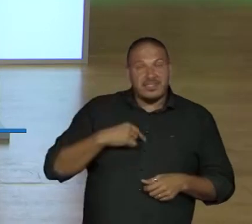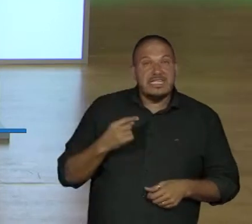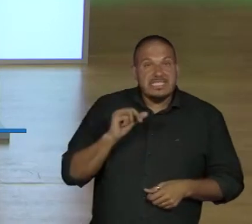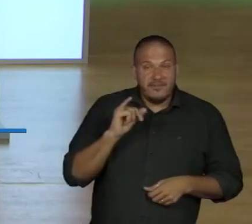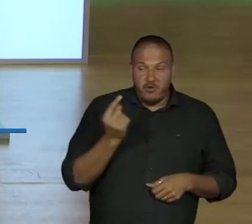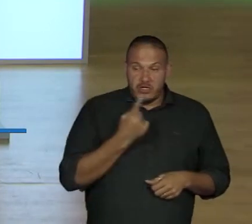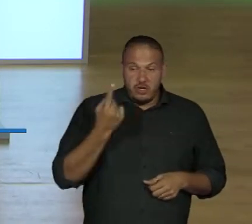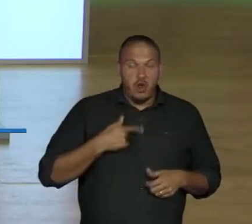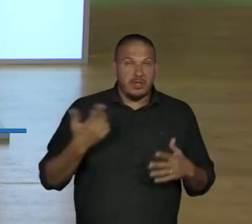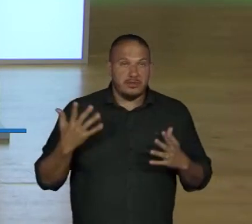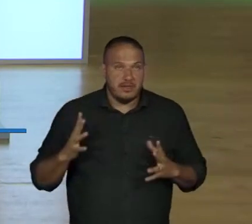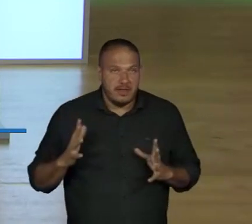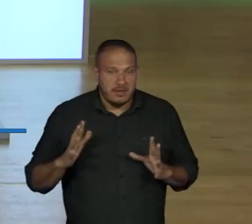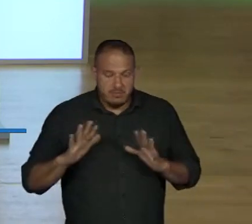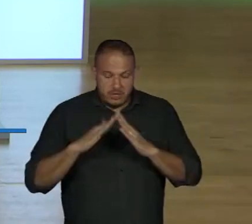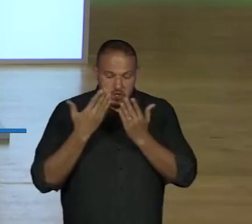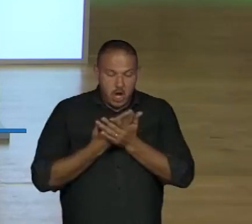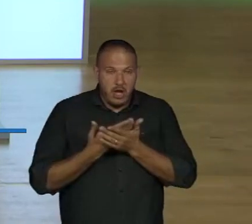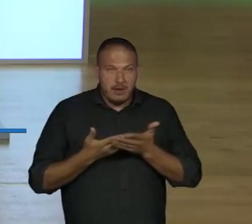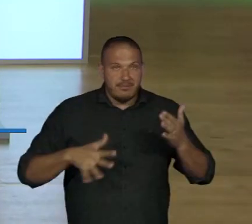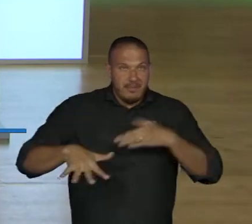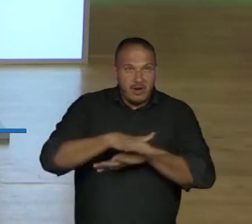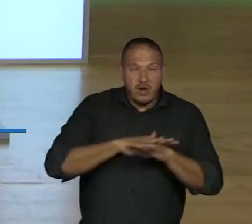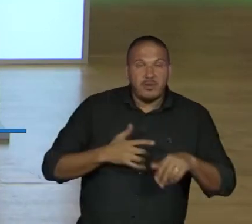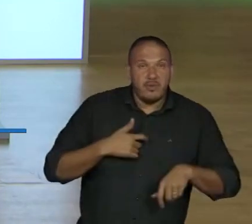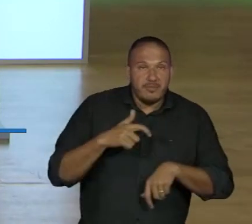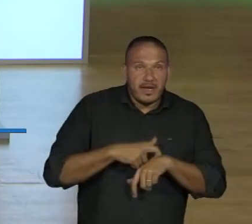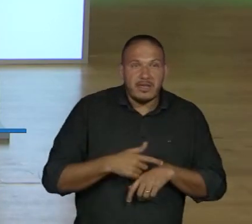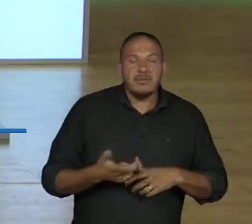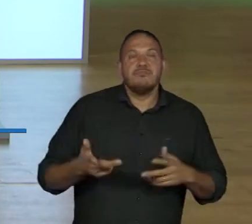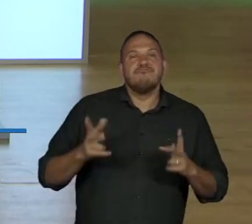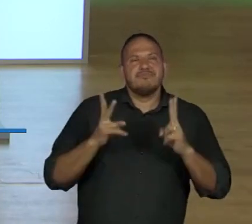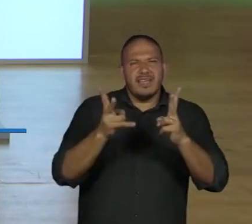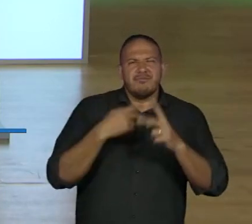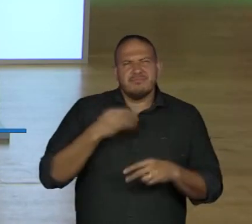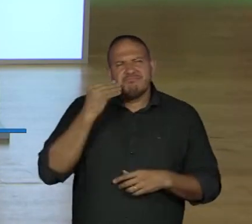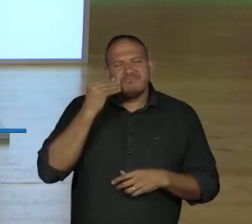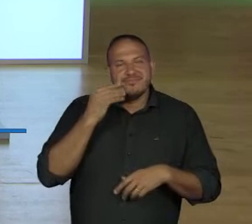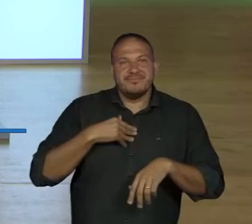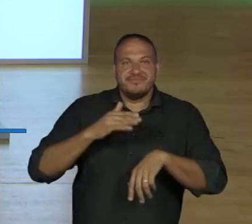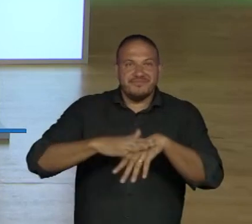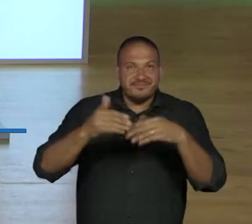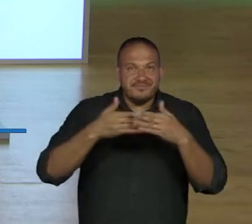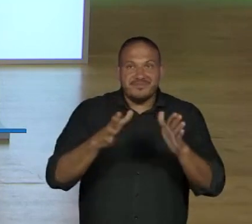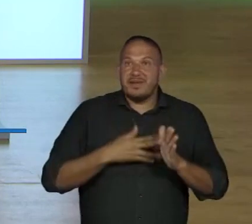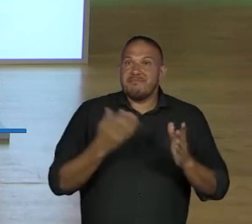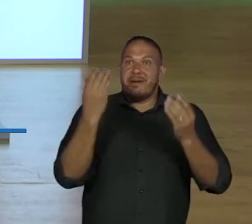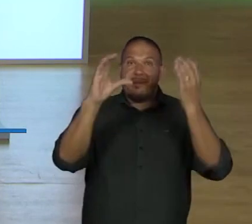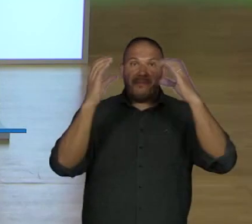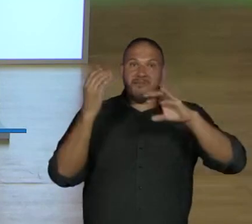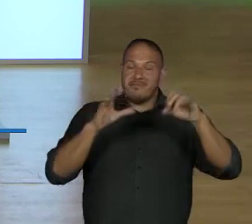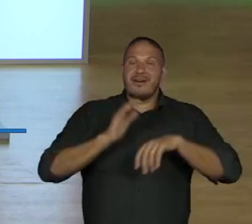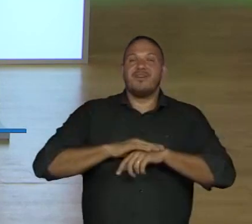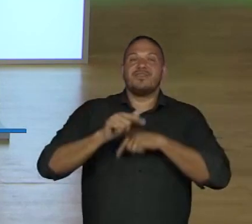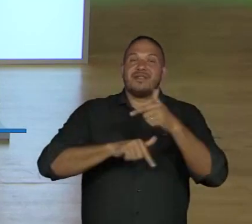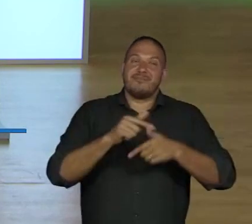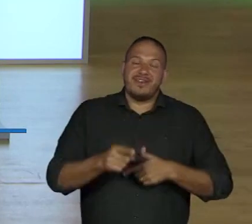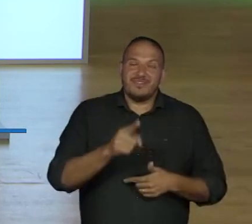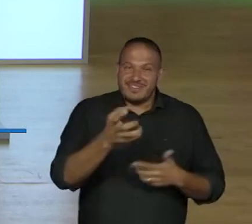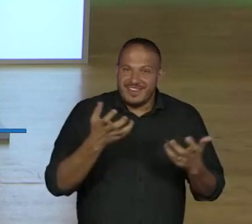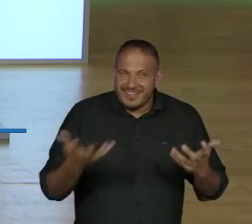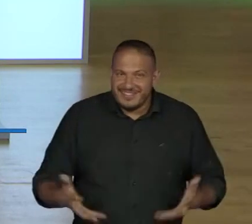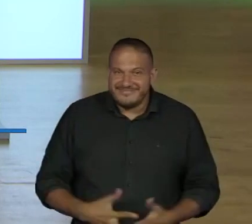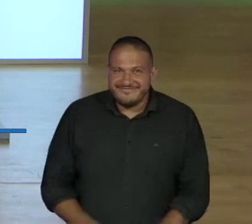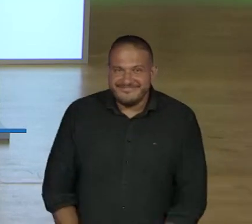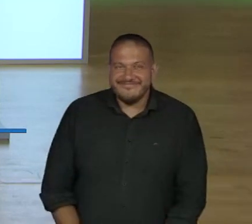ia separar uma parede que fosse no corredor, Sempre assim. tem um espacinho na escola para mostrar o trabalho dos pequenos. E aí a gente ia